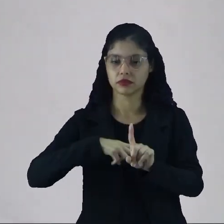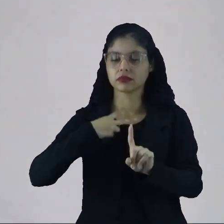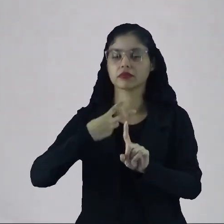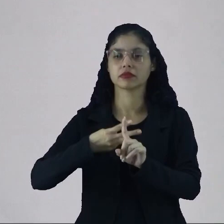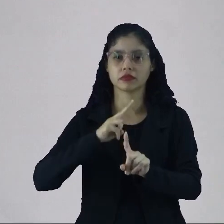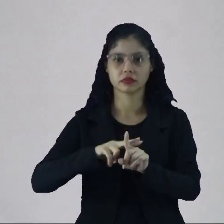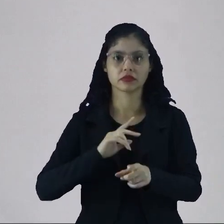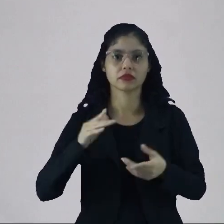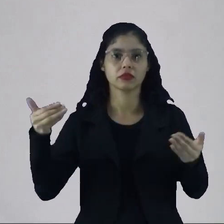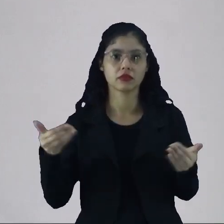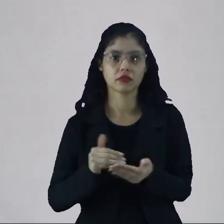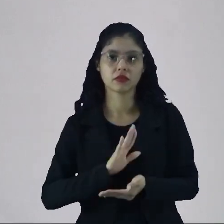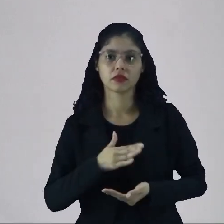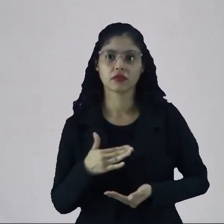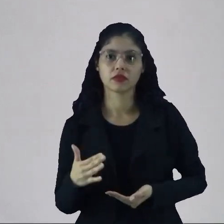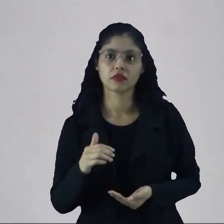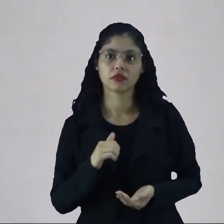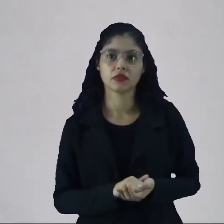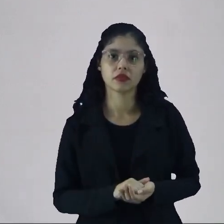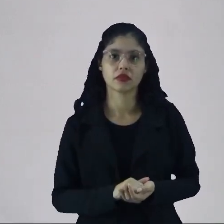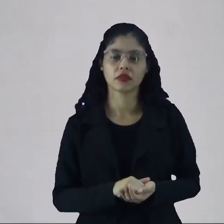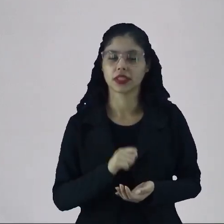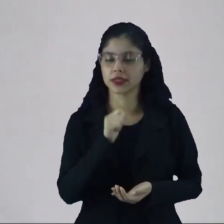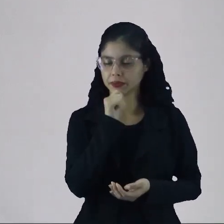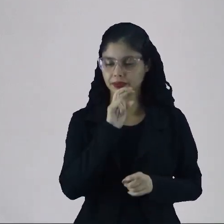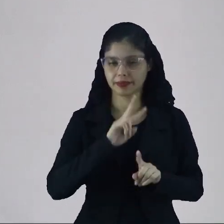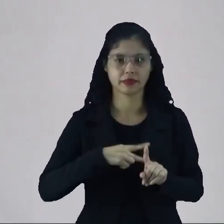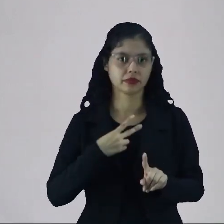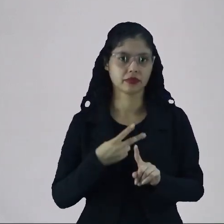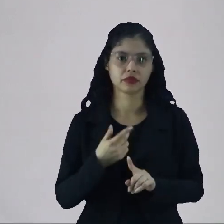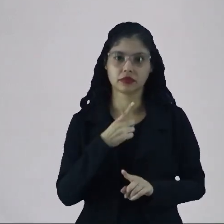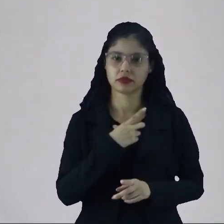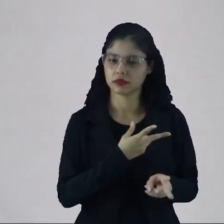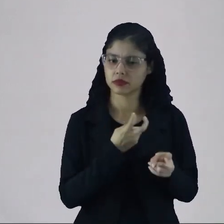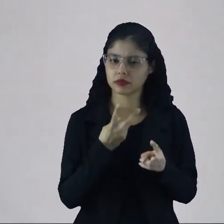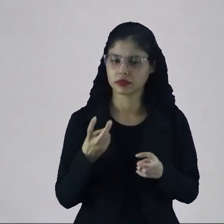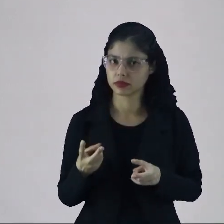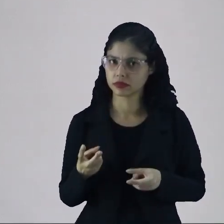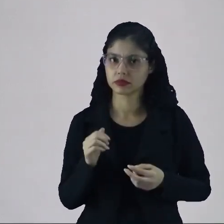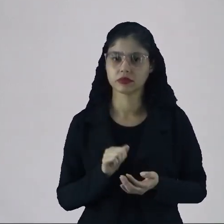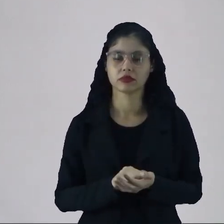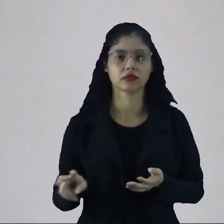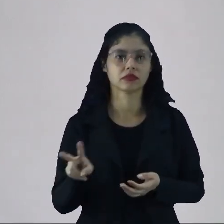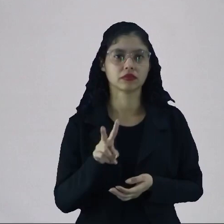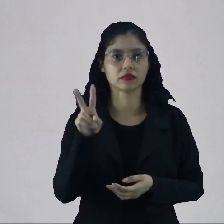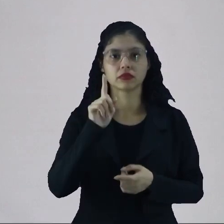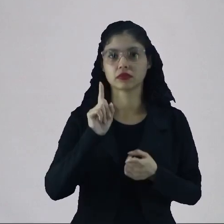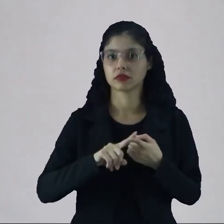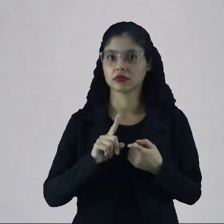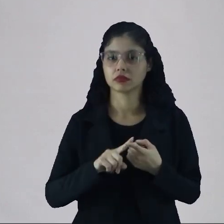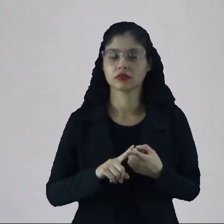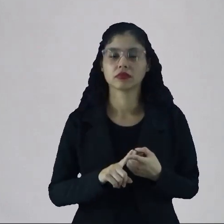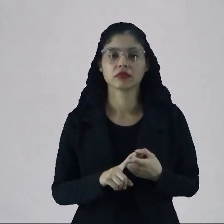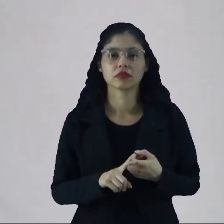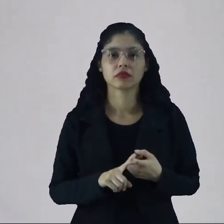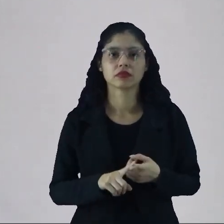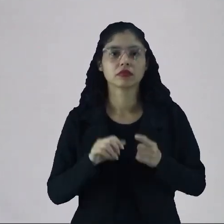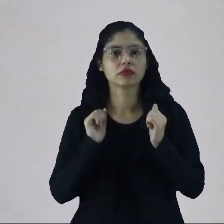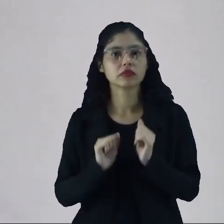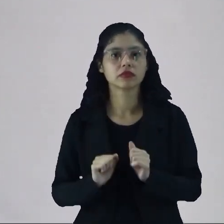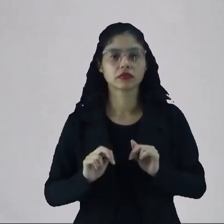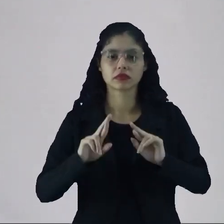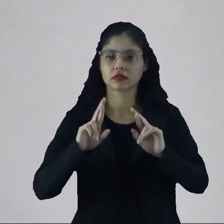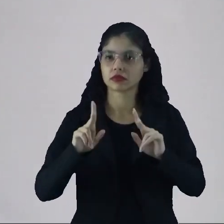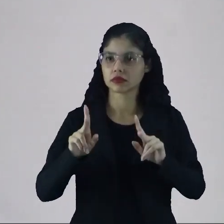dobrando, certo? Agora, quando ela não dobra, aí nós temos que observar os valores. Por quê? Eles